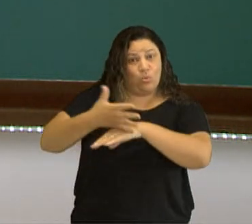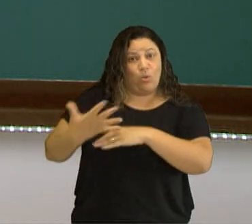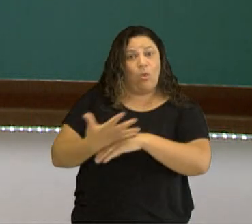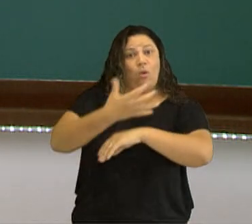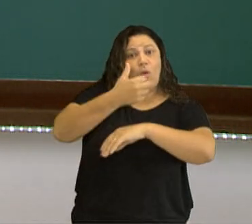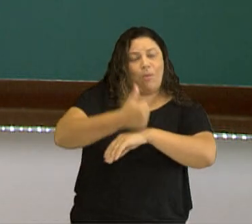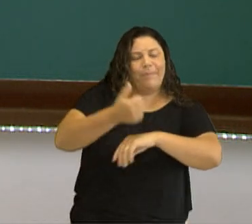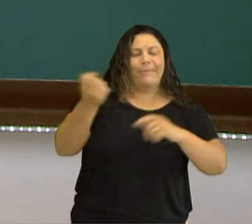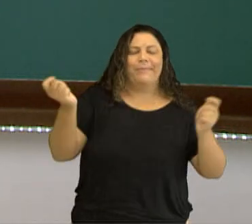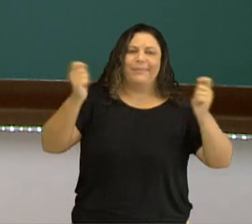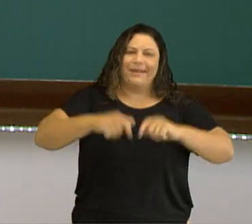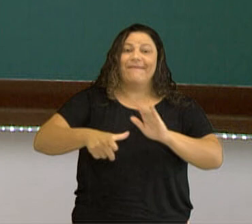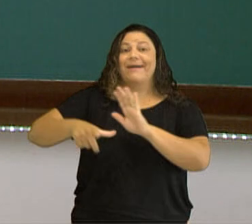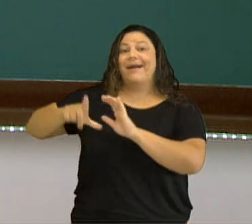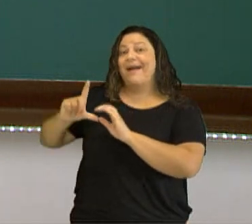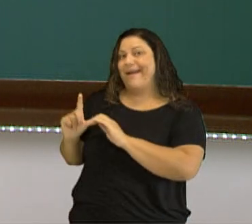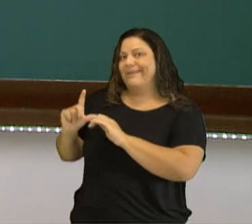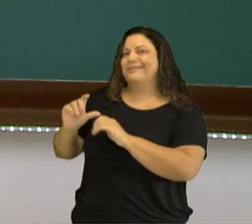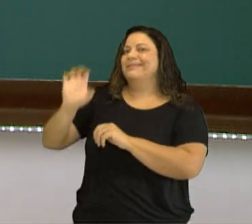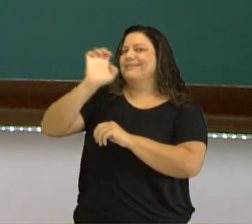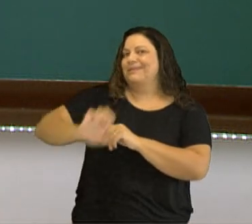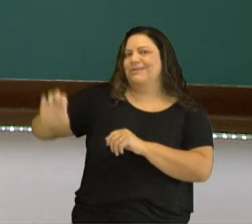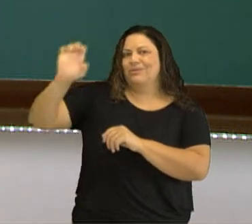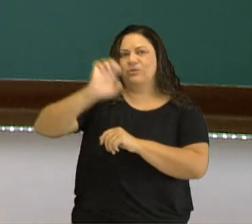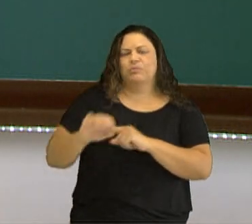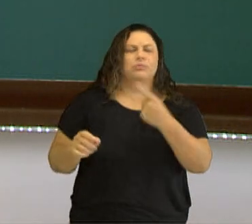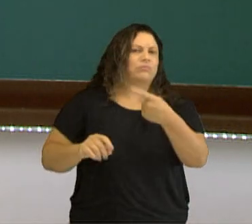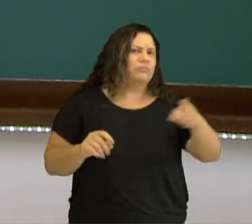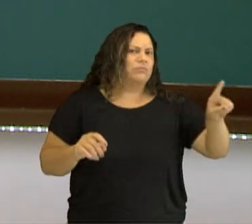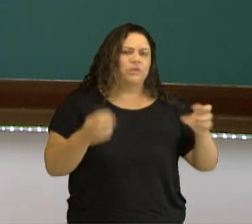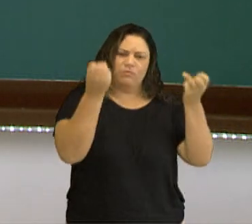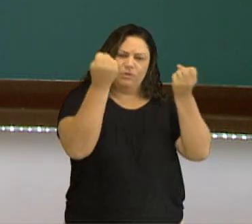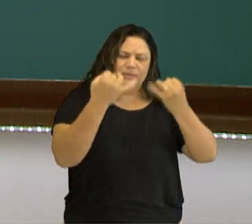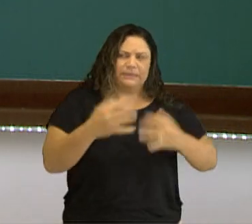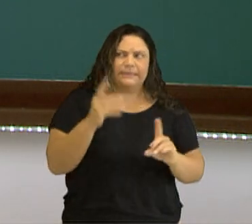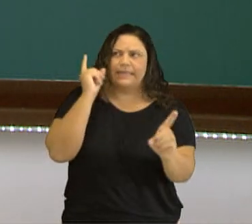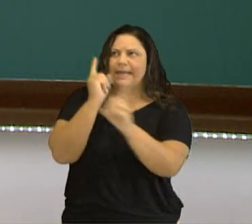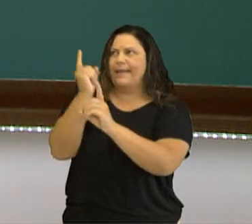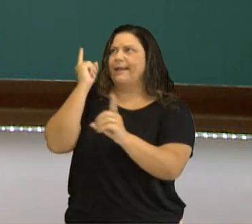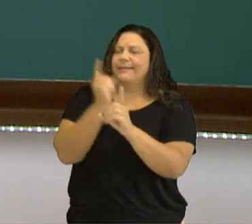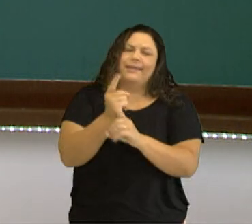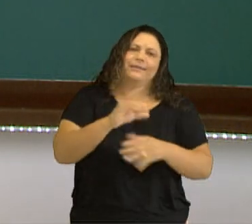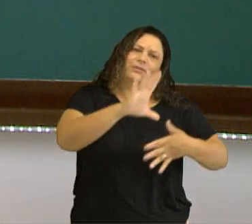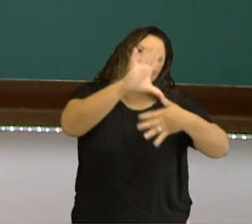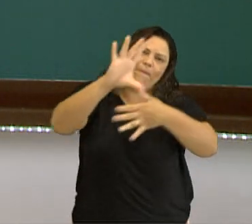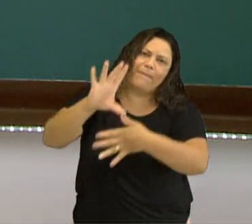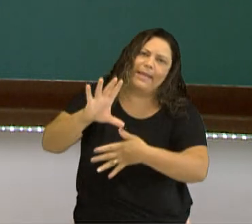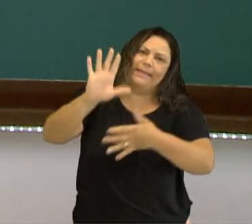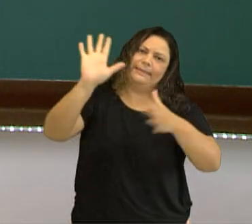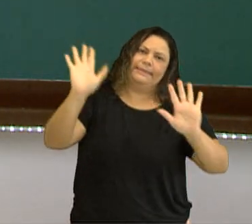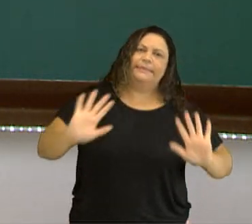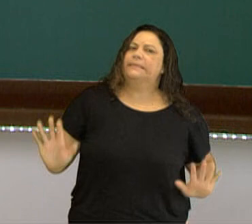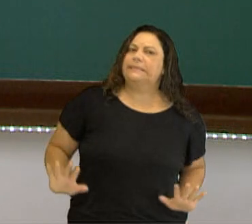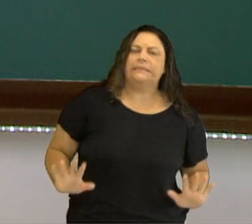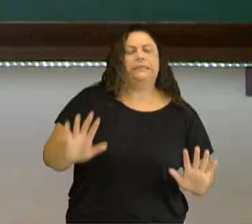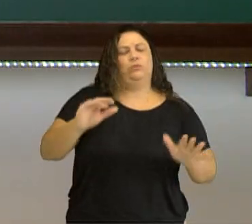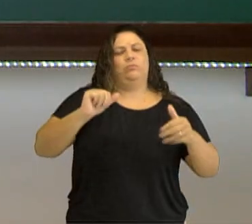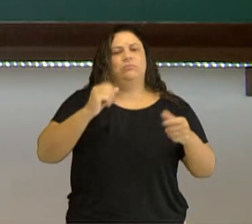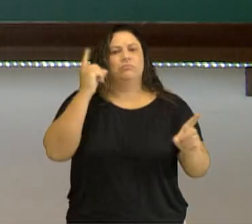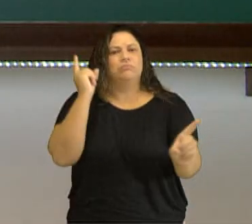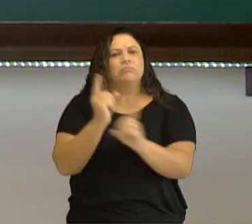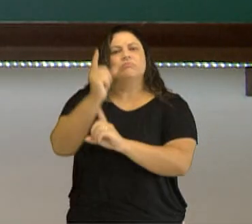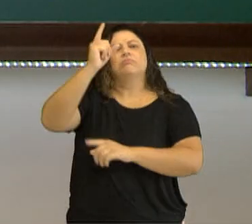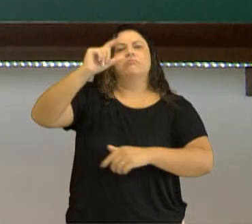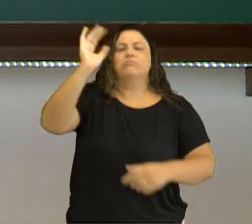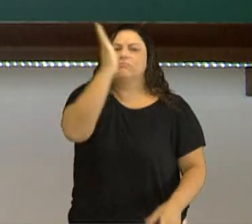da chegada dos europeus. Lembra que a gente não vai dizer da descoberta da América ou da descoberta do Brasil, uma vez